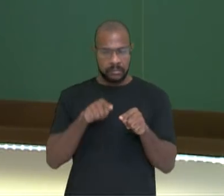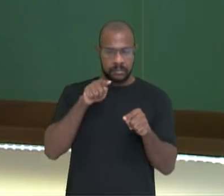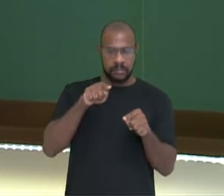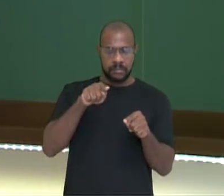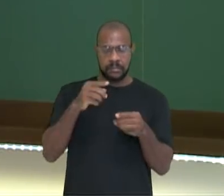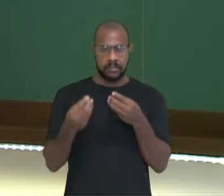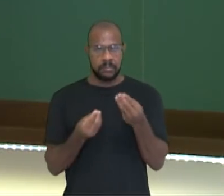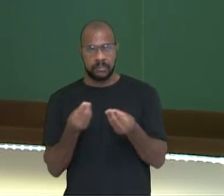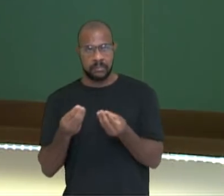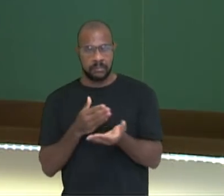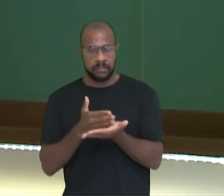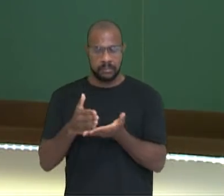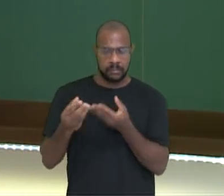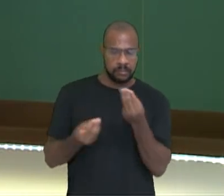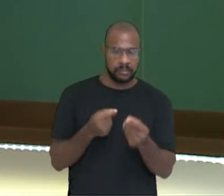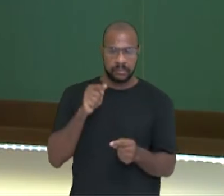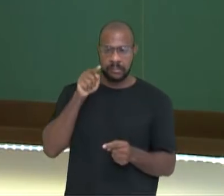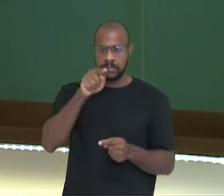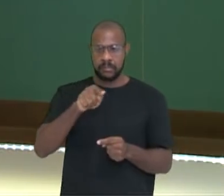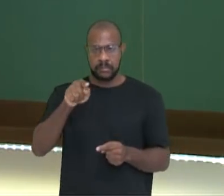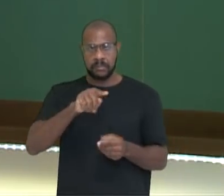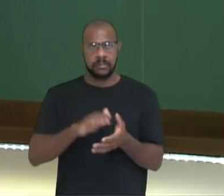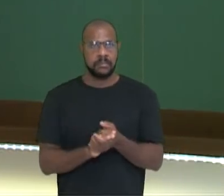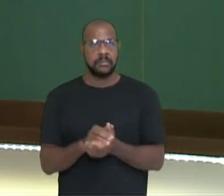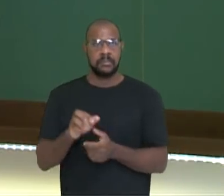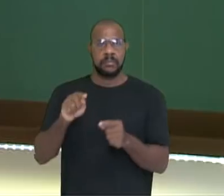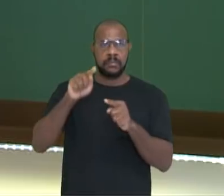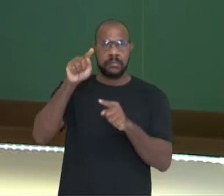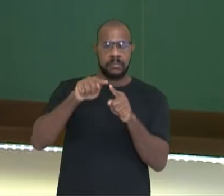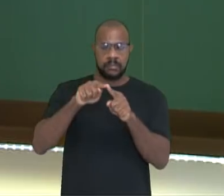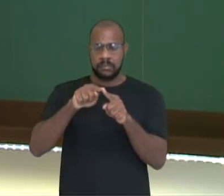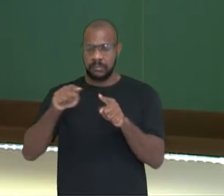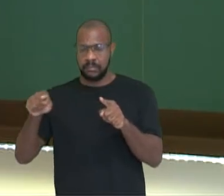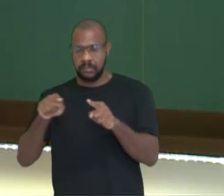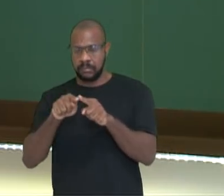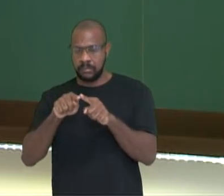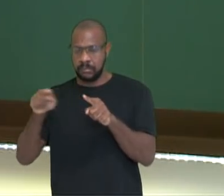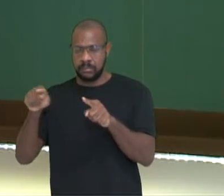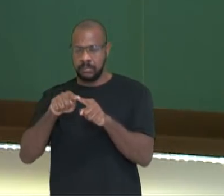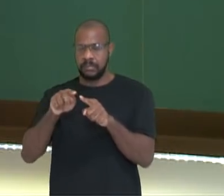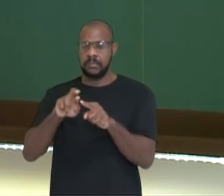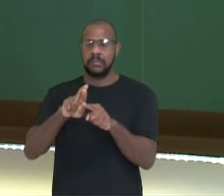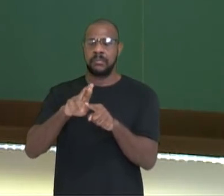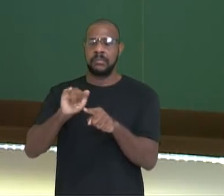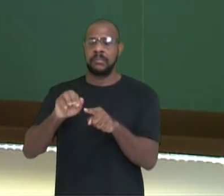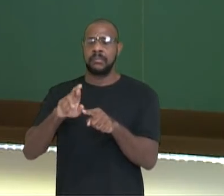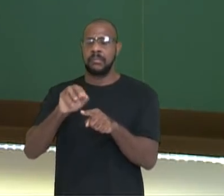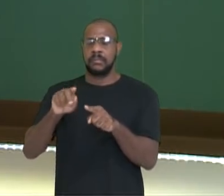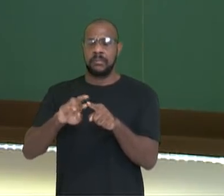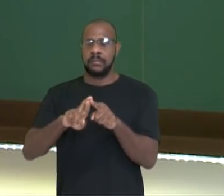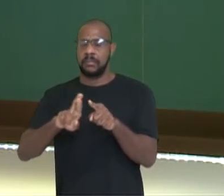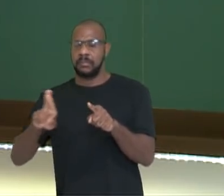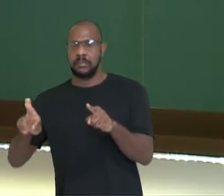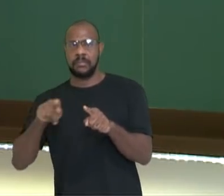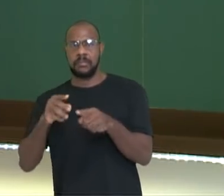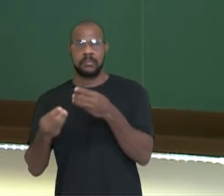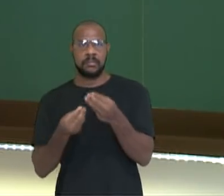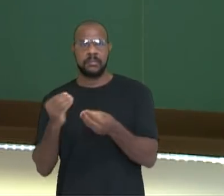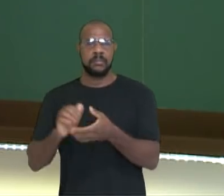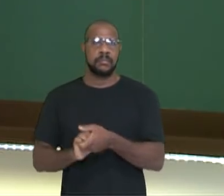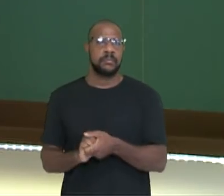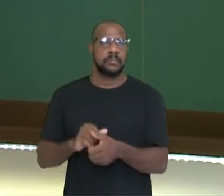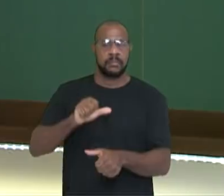circunferência trigonométrica, que é aquela que tem o raio unitário. Então, nós vamos relembrar aqui um pouquinho a transformação